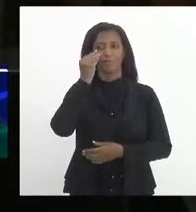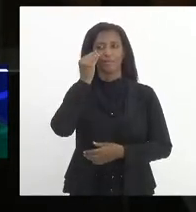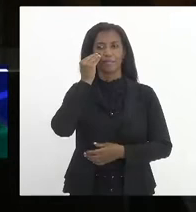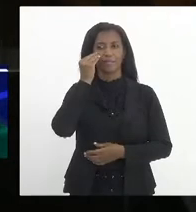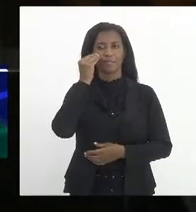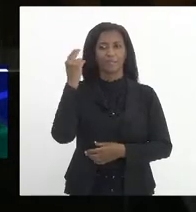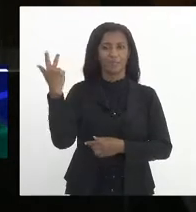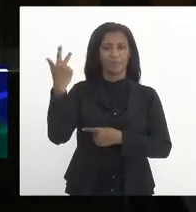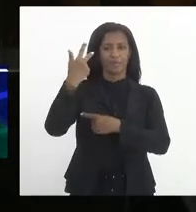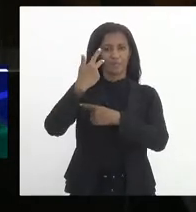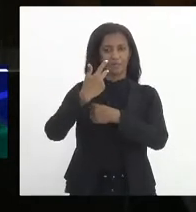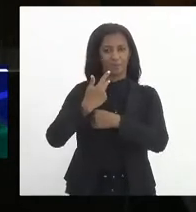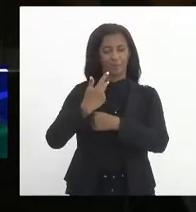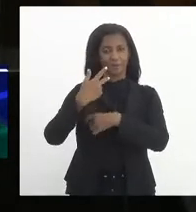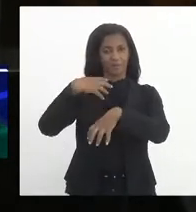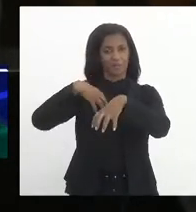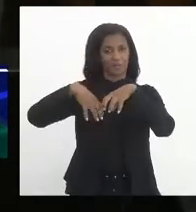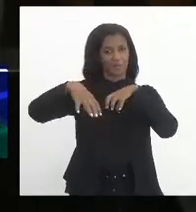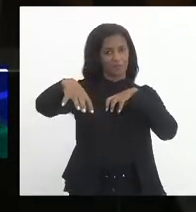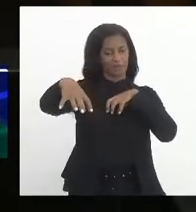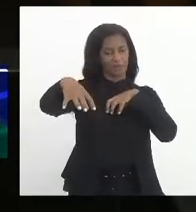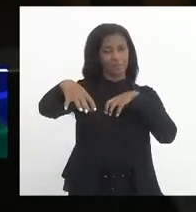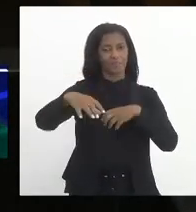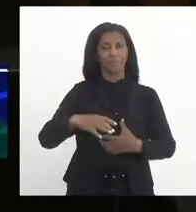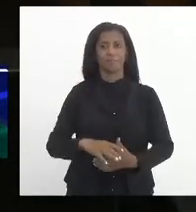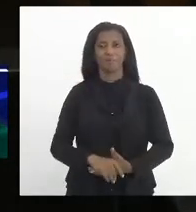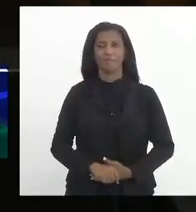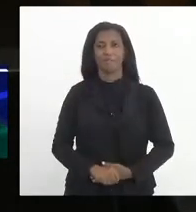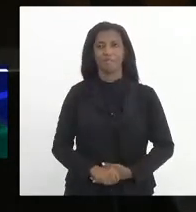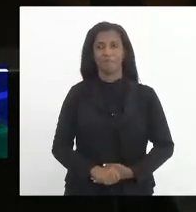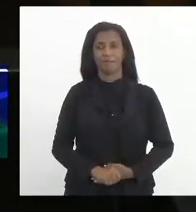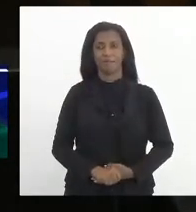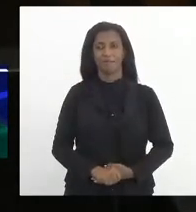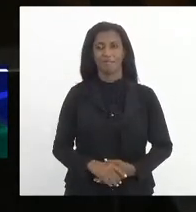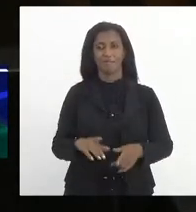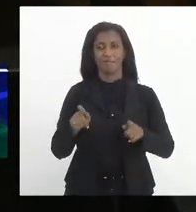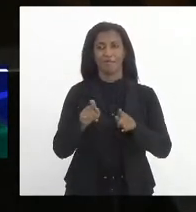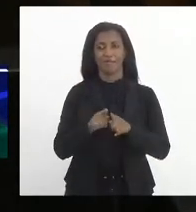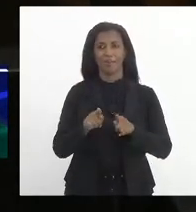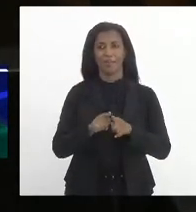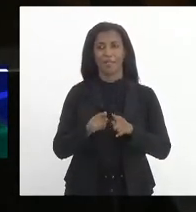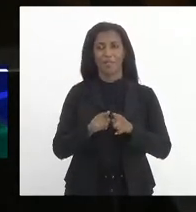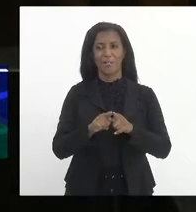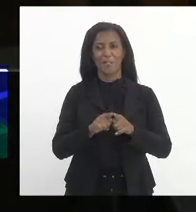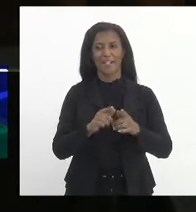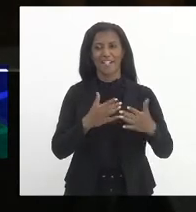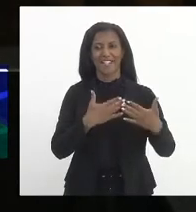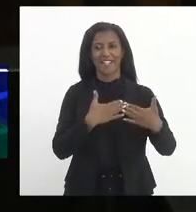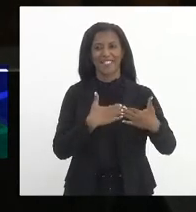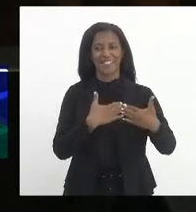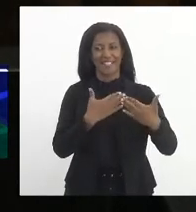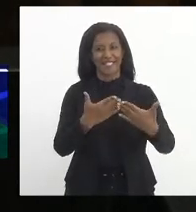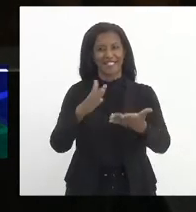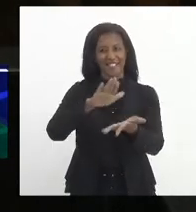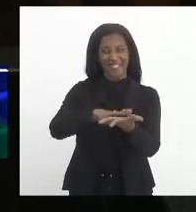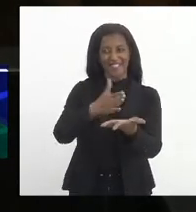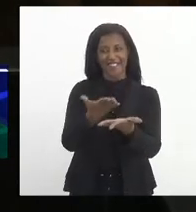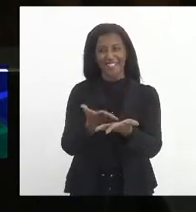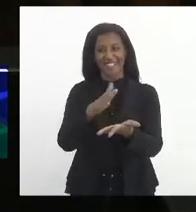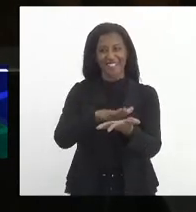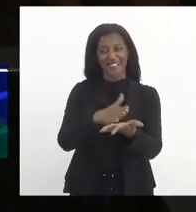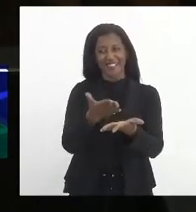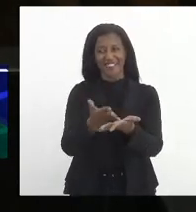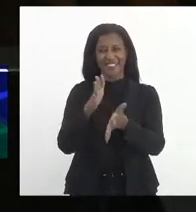assistem de forma remota eu queria saudar também algumas a nossa intérprete